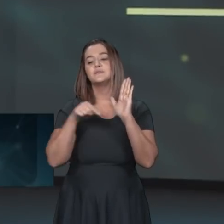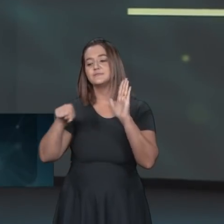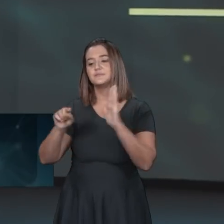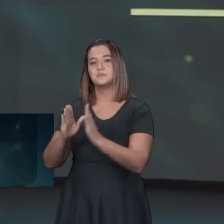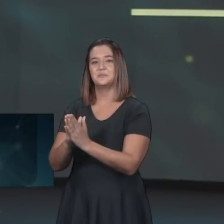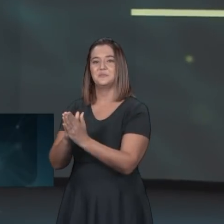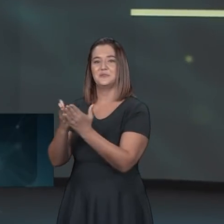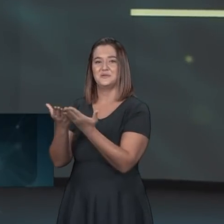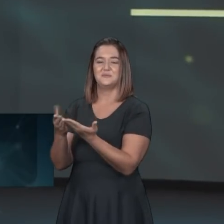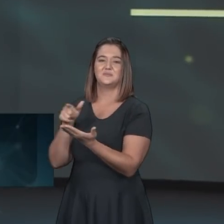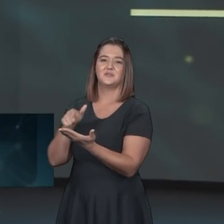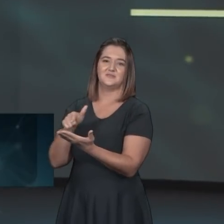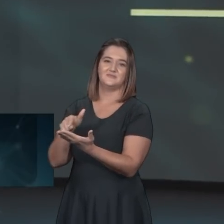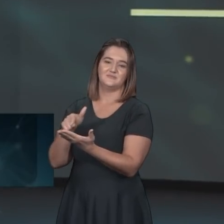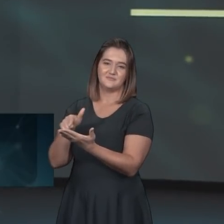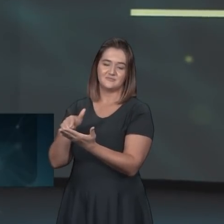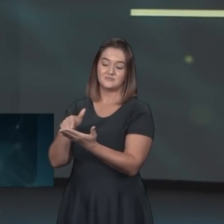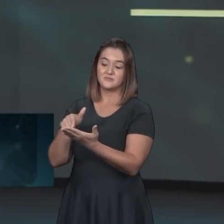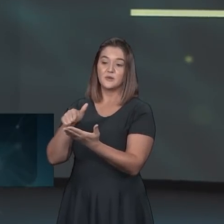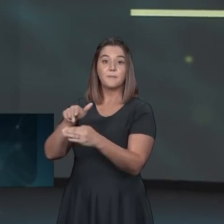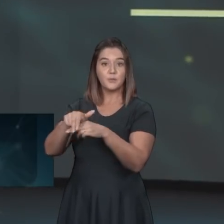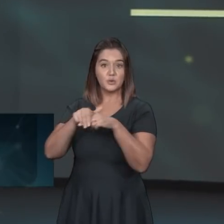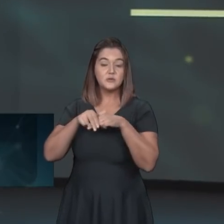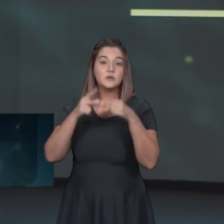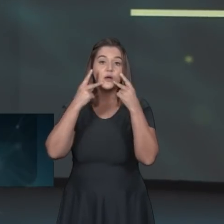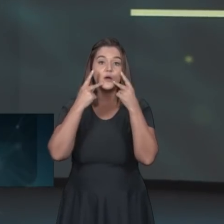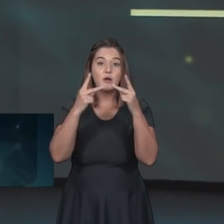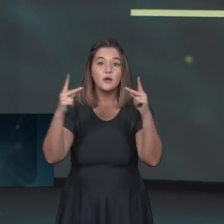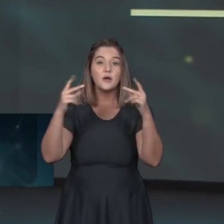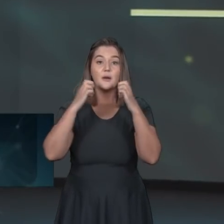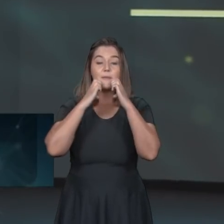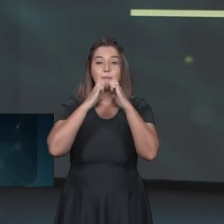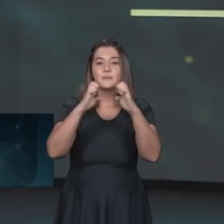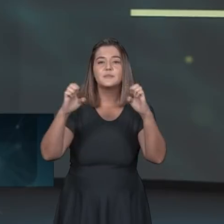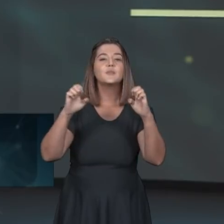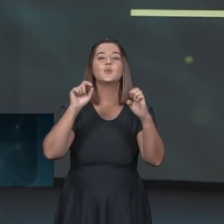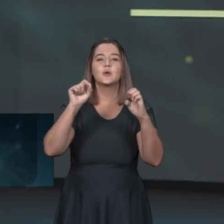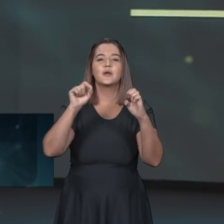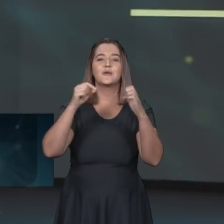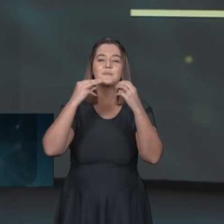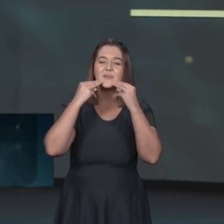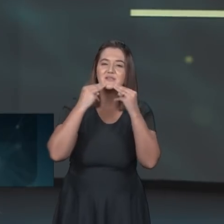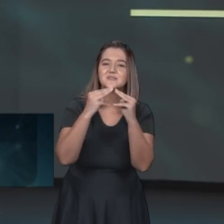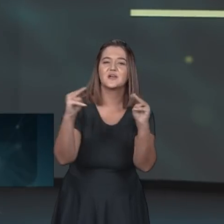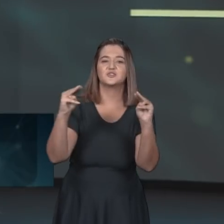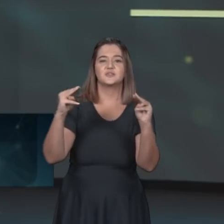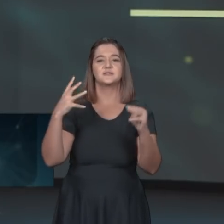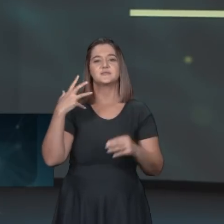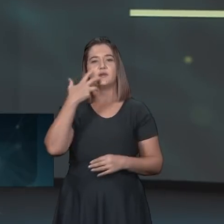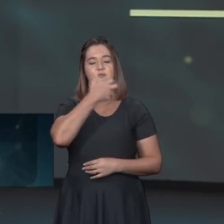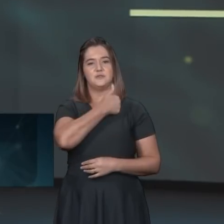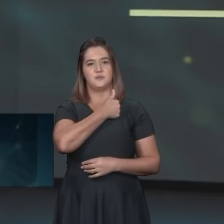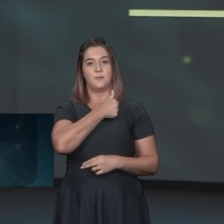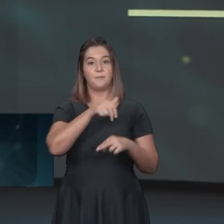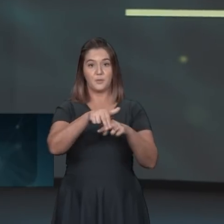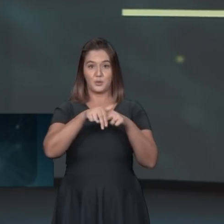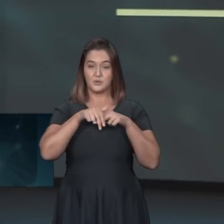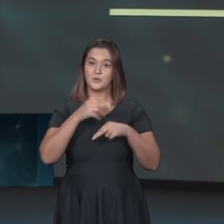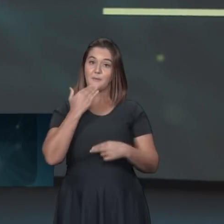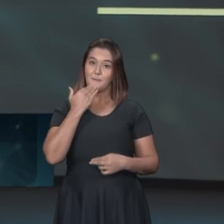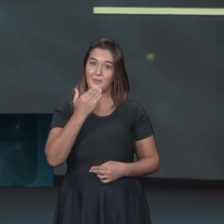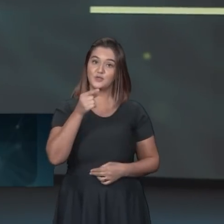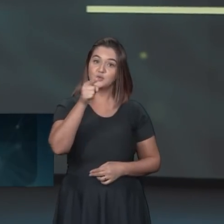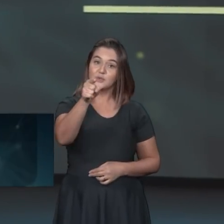salvação. Nesse sentido, então, ela pede algo para você. Ela pede o